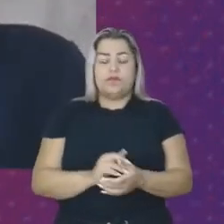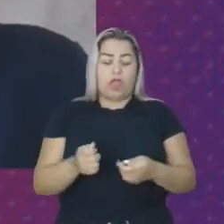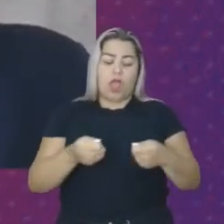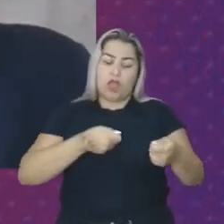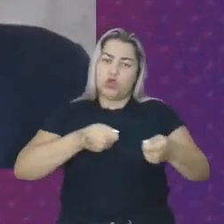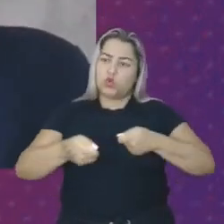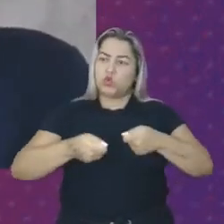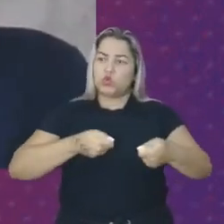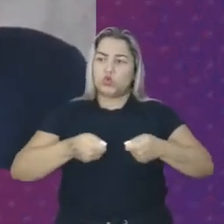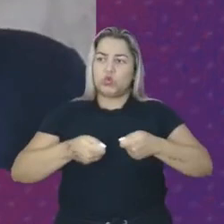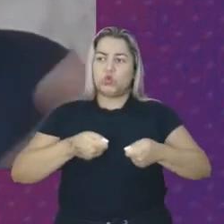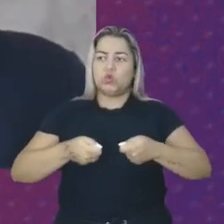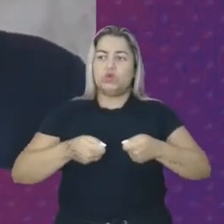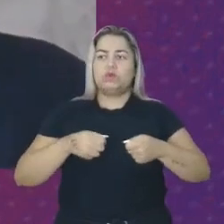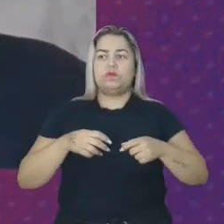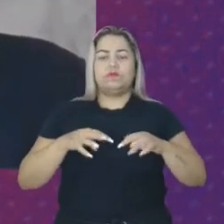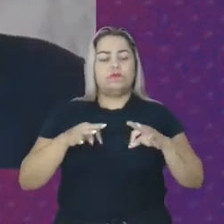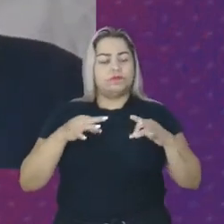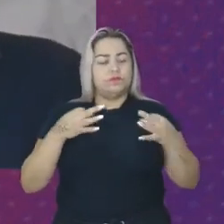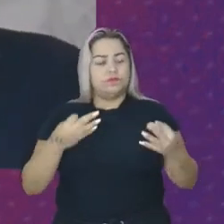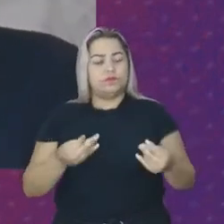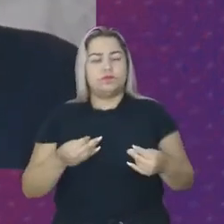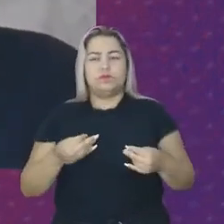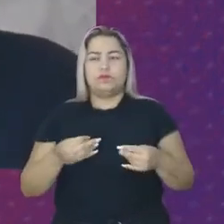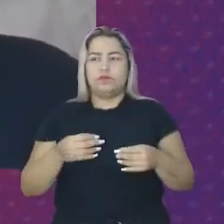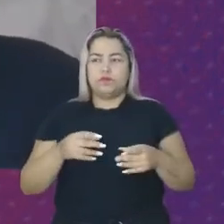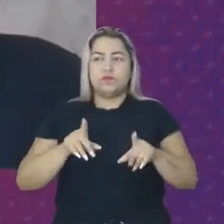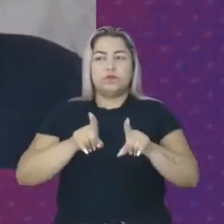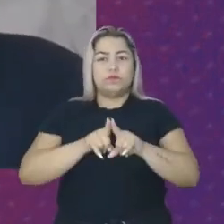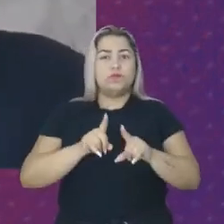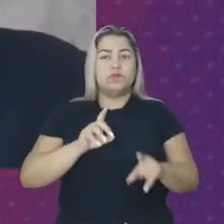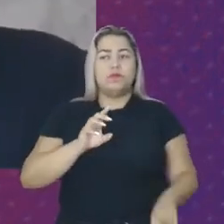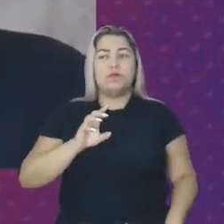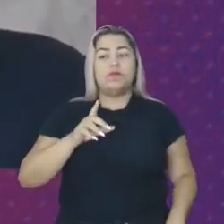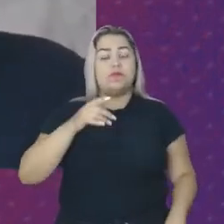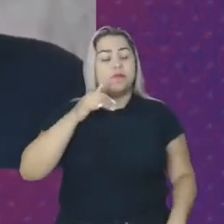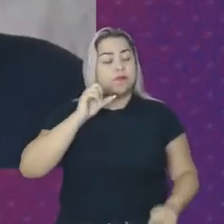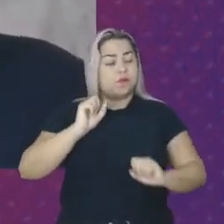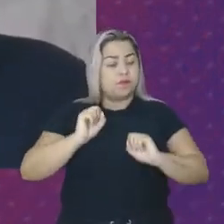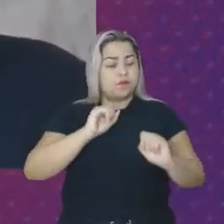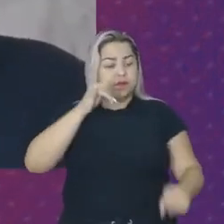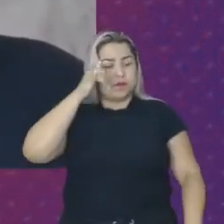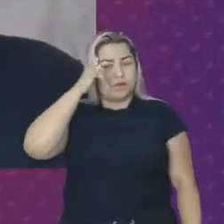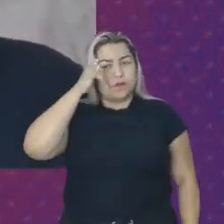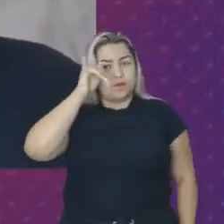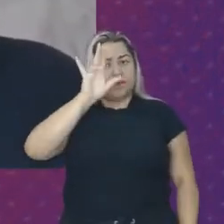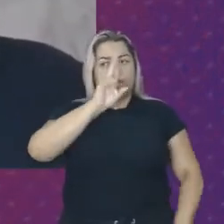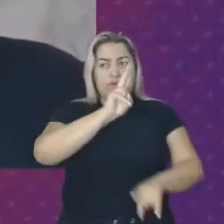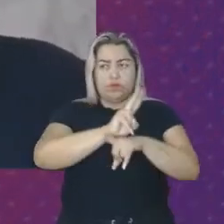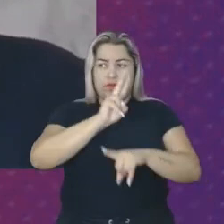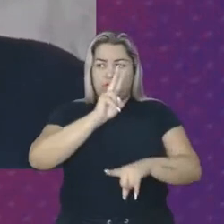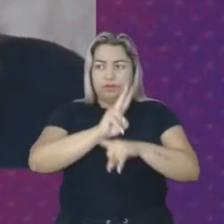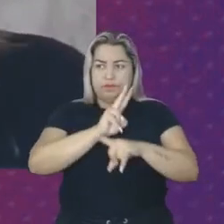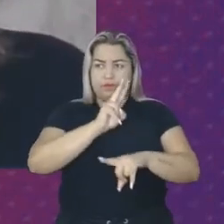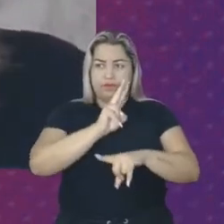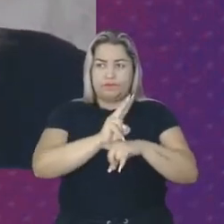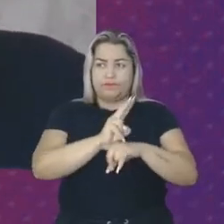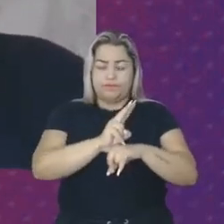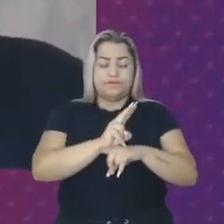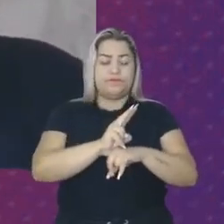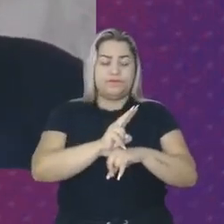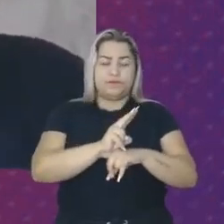articulado à tornozeleira eletrônica no agressor, pode evitar e ser a prevenção de mais um